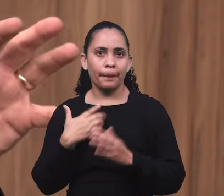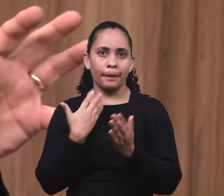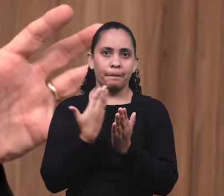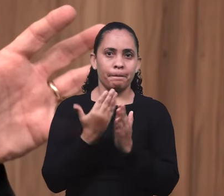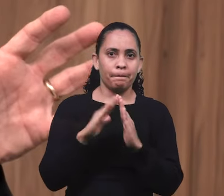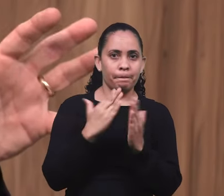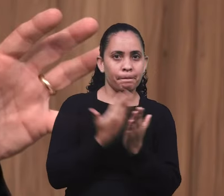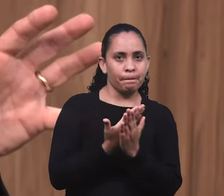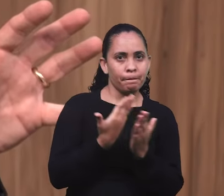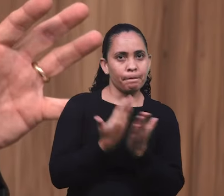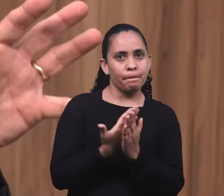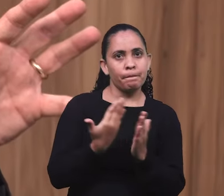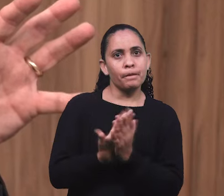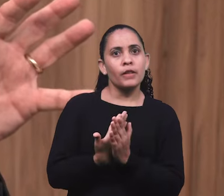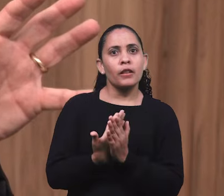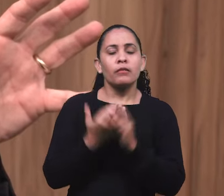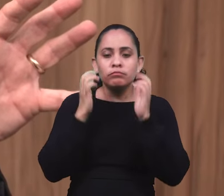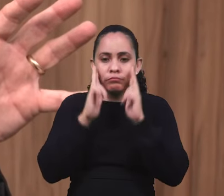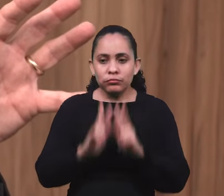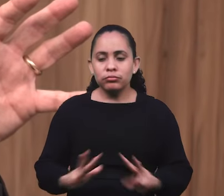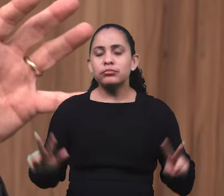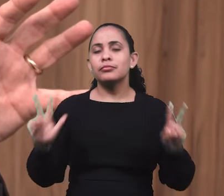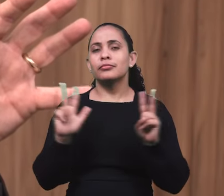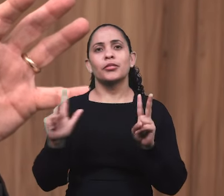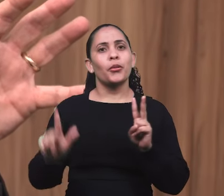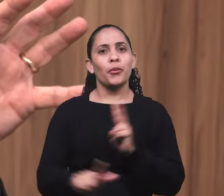dá outro leque, para ser outro mundo, de onde é que você vai ver,